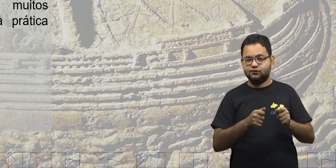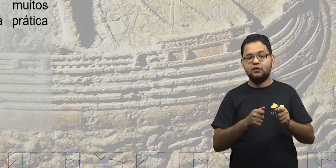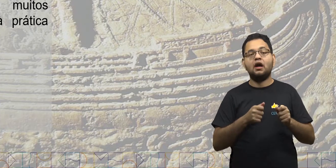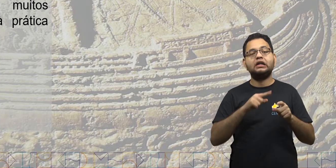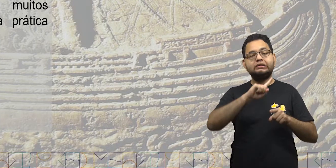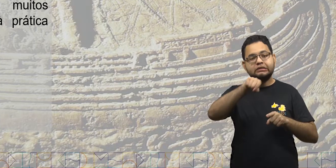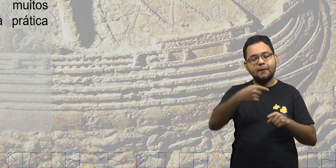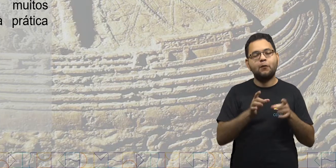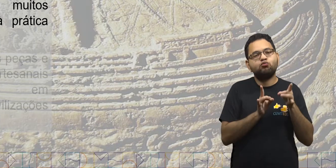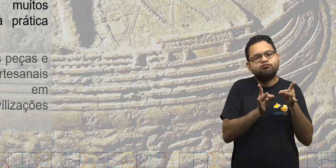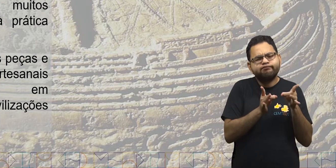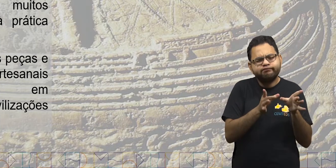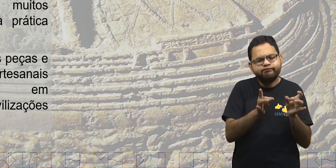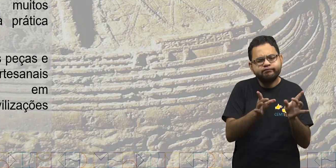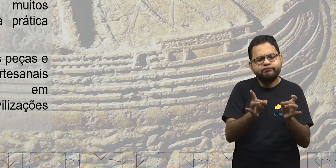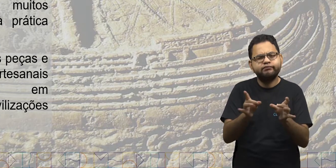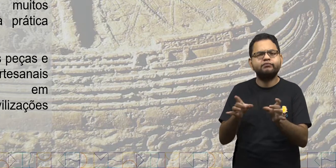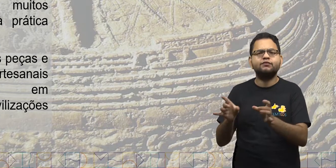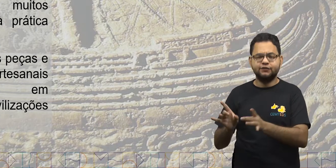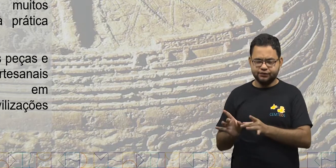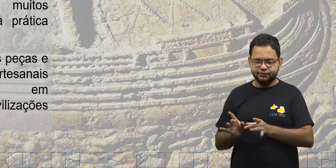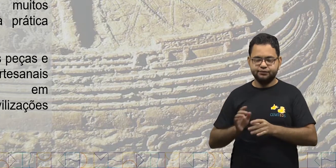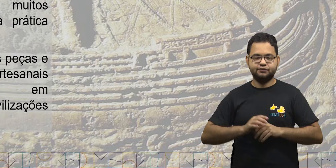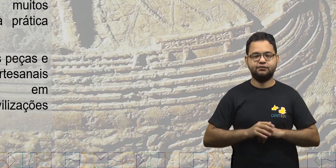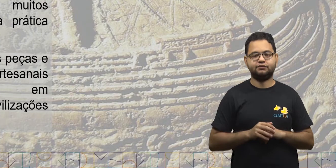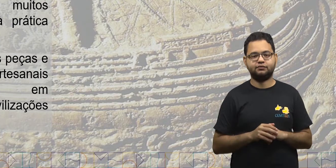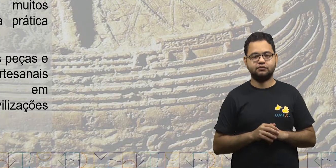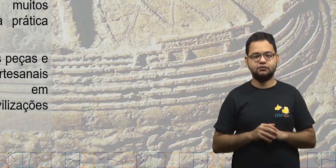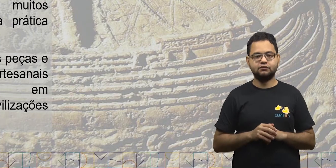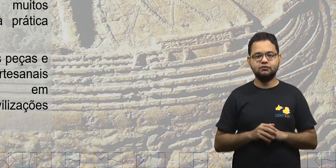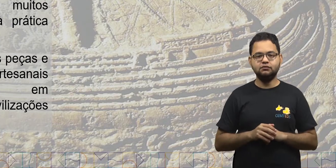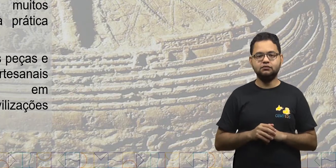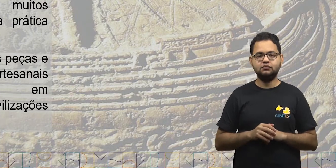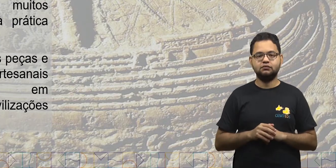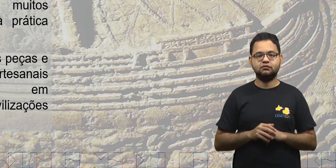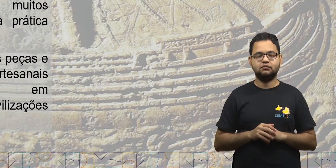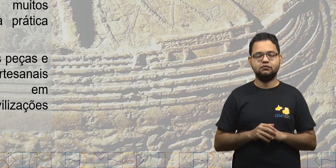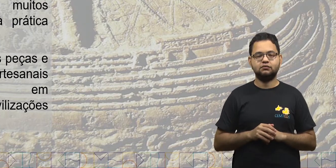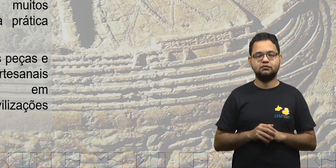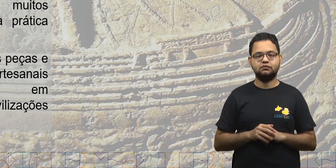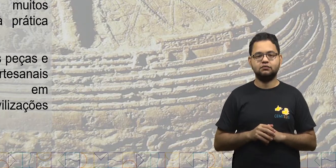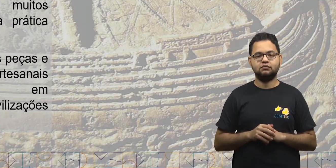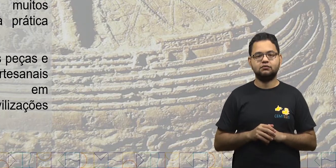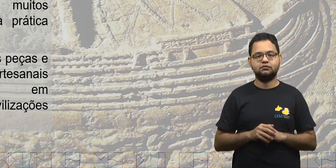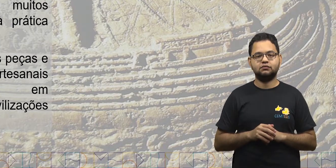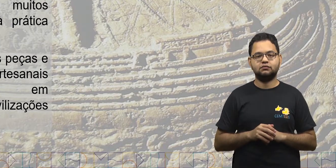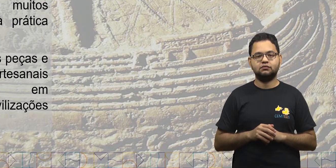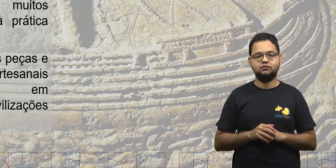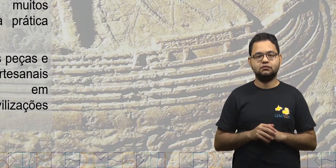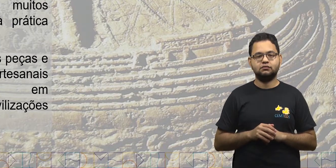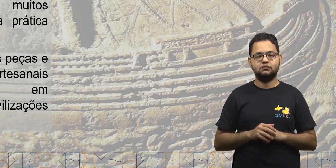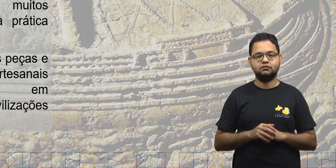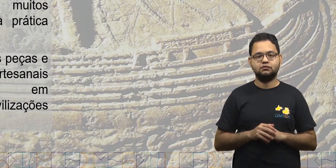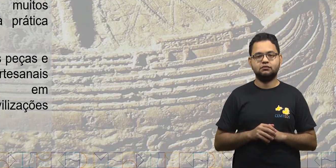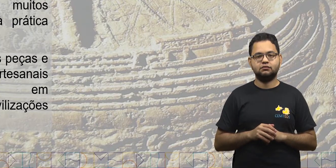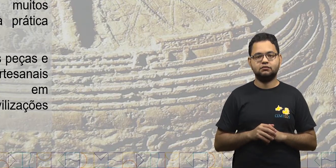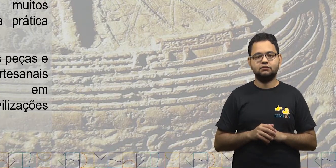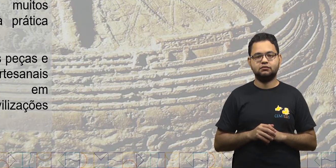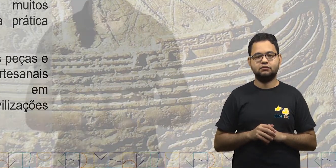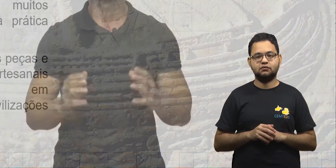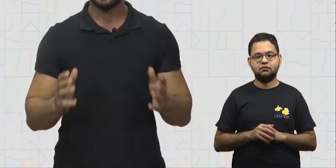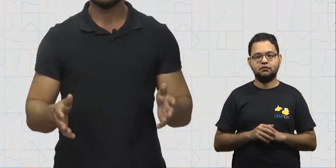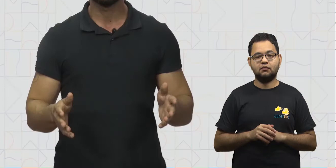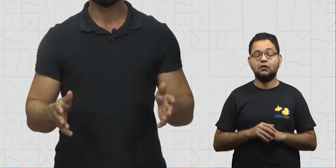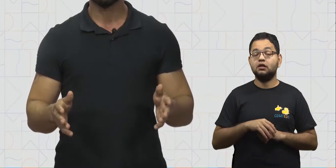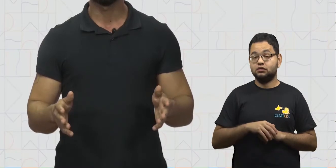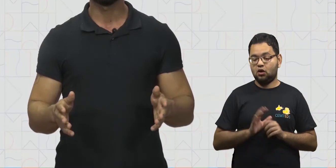à sua prática do comércio. Eles produziram várias peças artesanais e comercializável entre as diversas